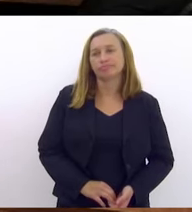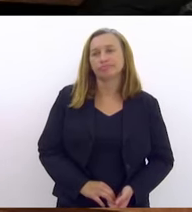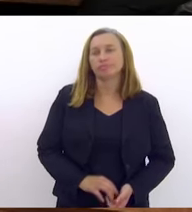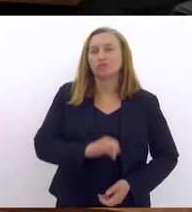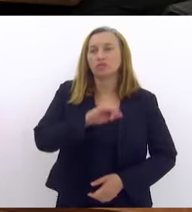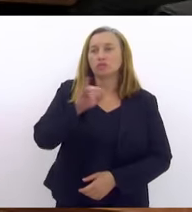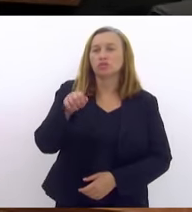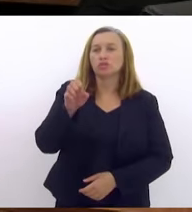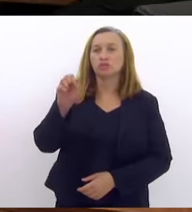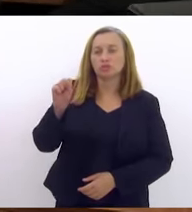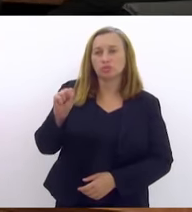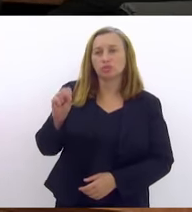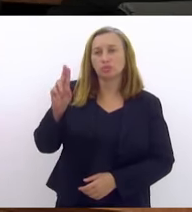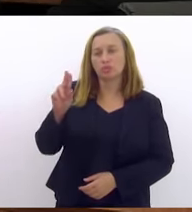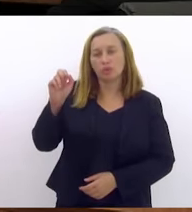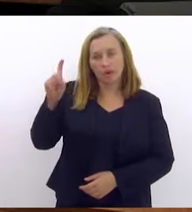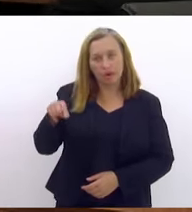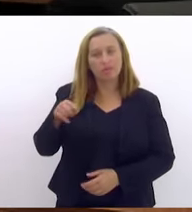Josué, fica à vontade.